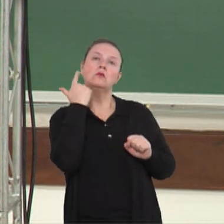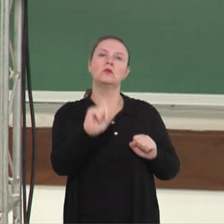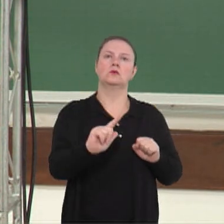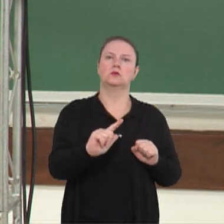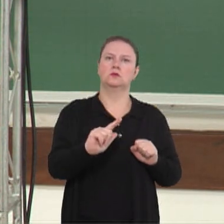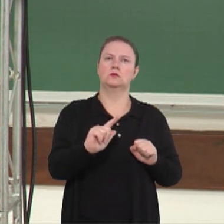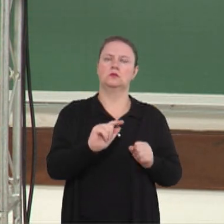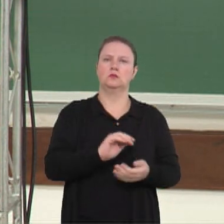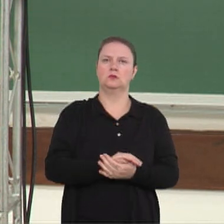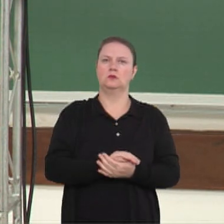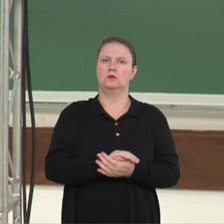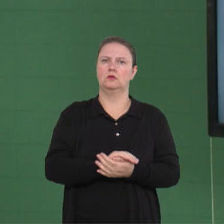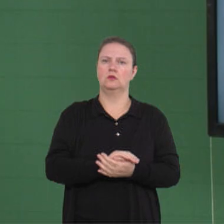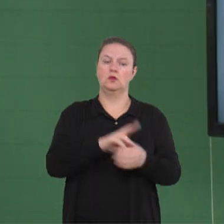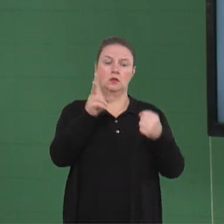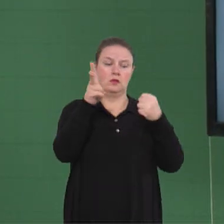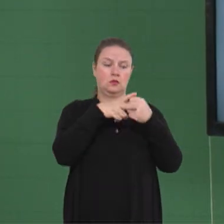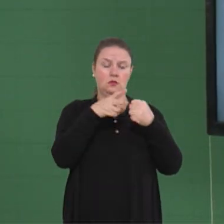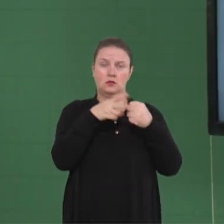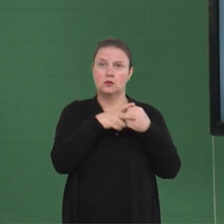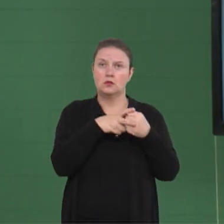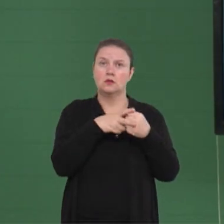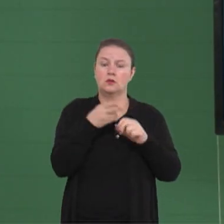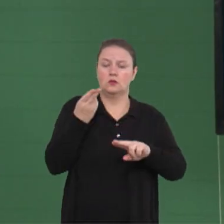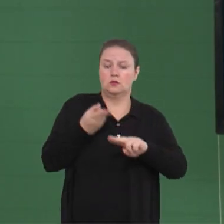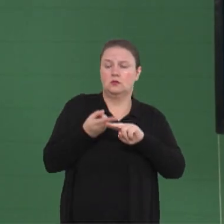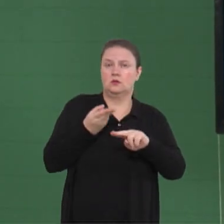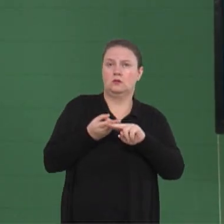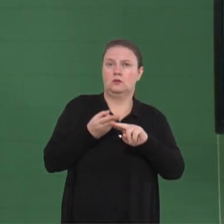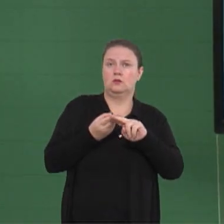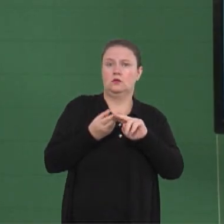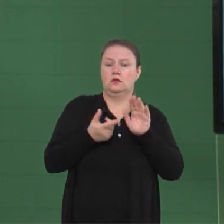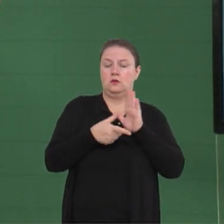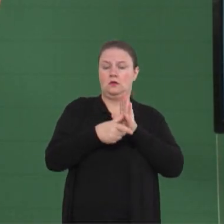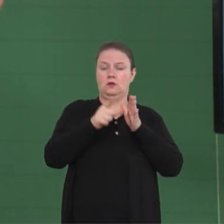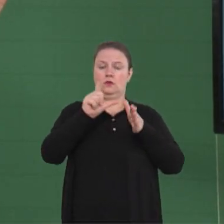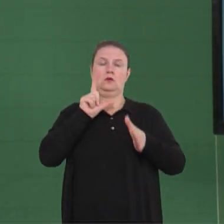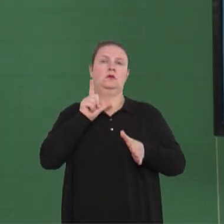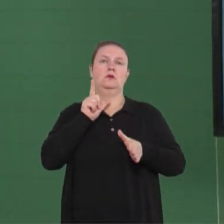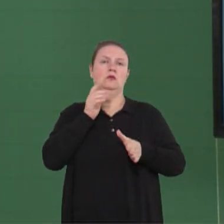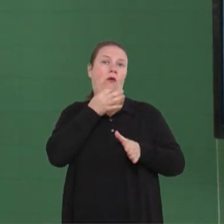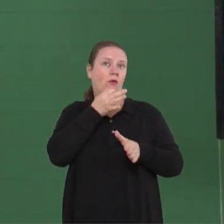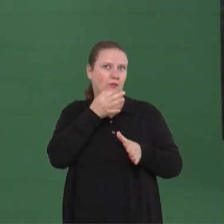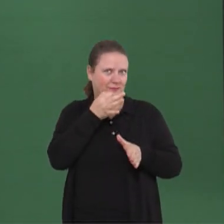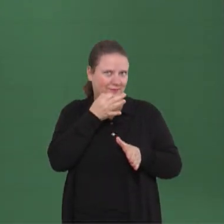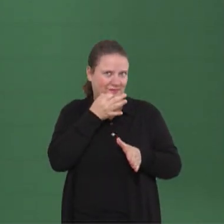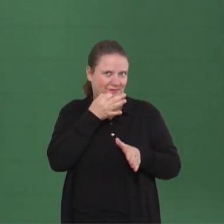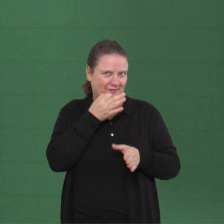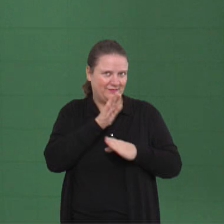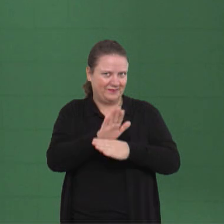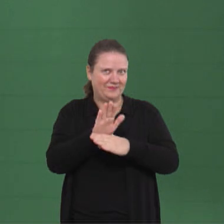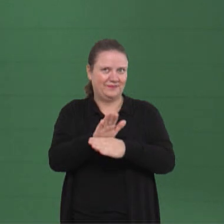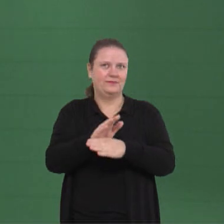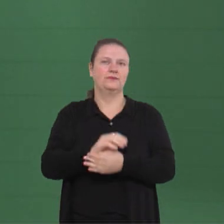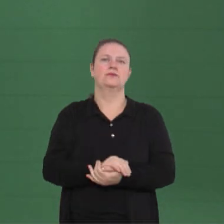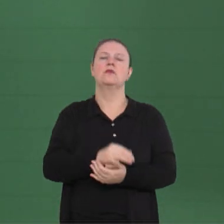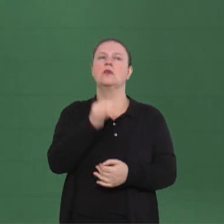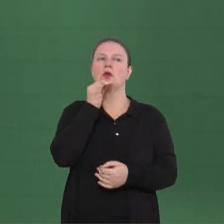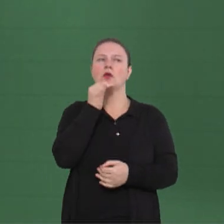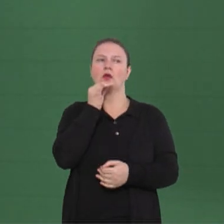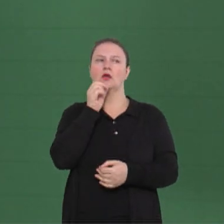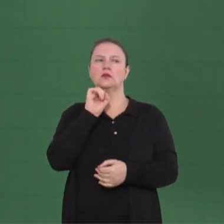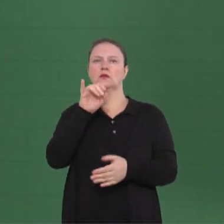modal que você utilizar na hora de formar a pergunta ele vem primeiro tô tô dando uma dica aqui então por exemplo se eu pergunto